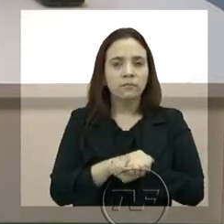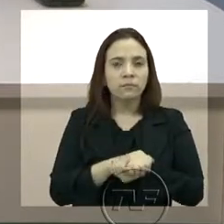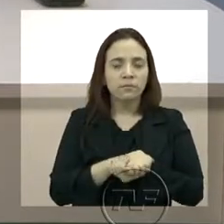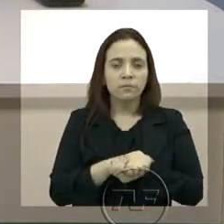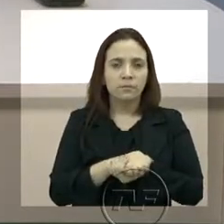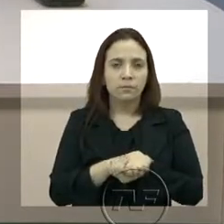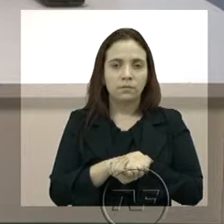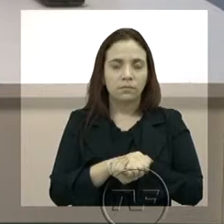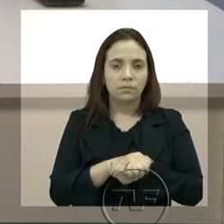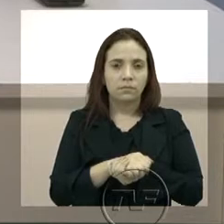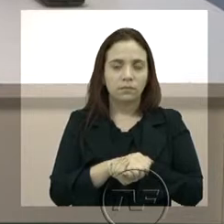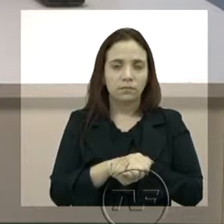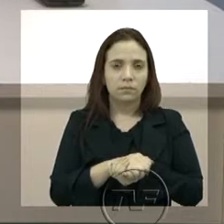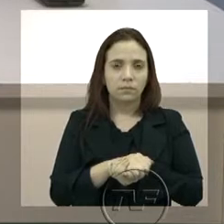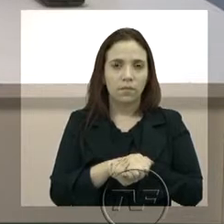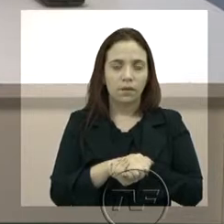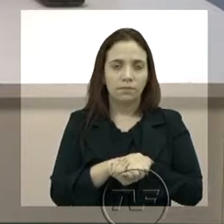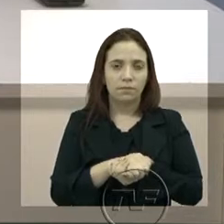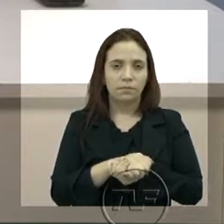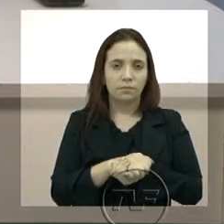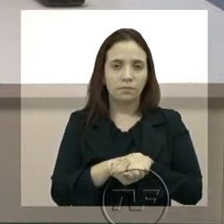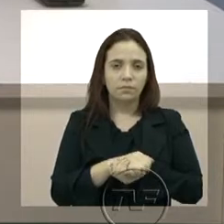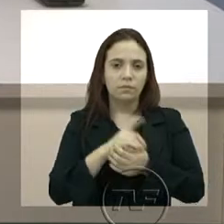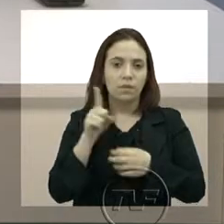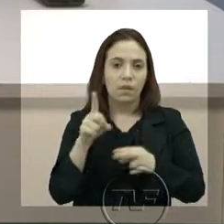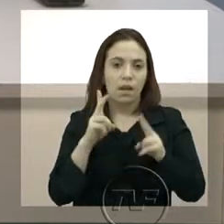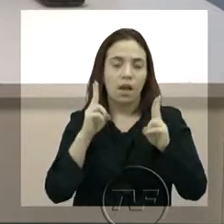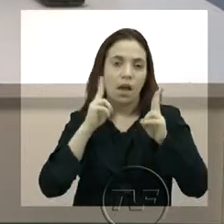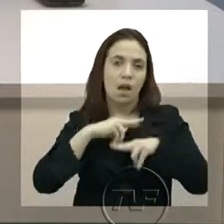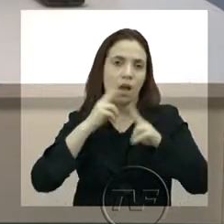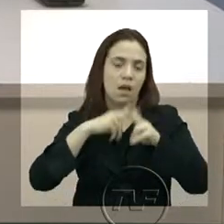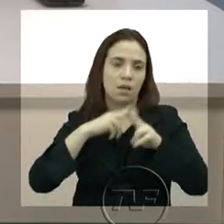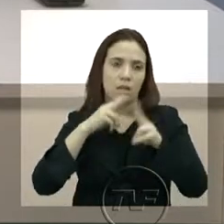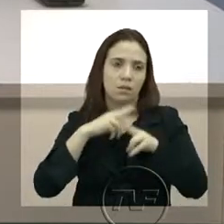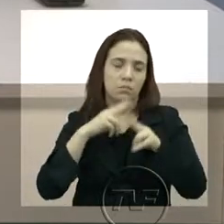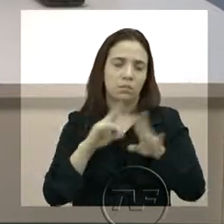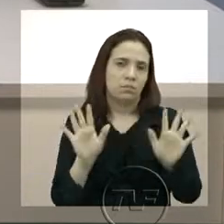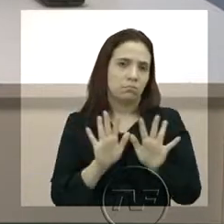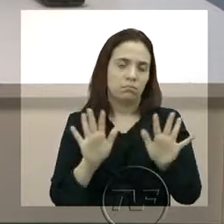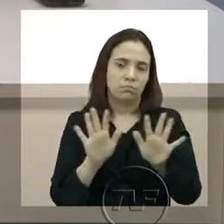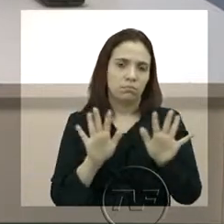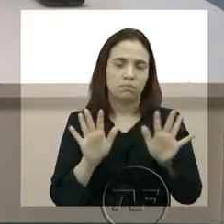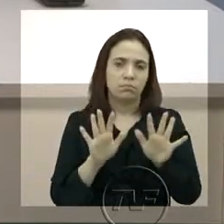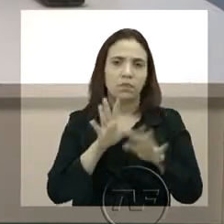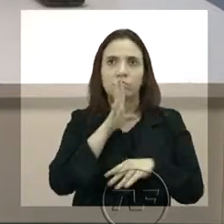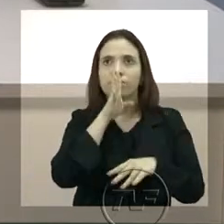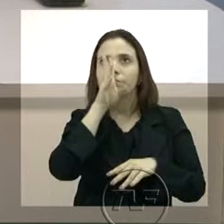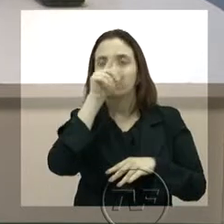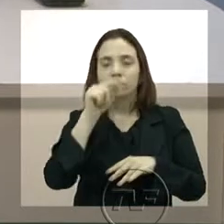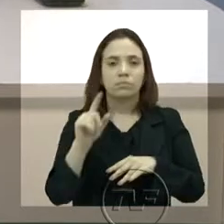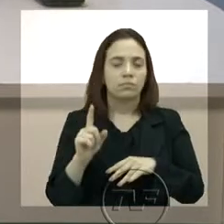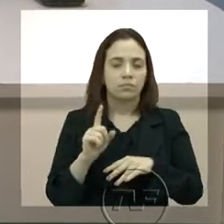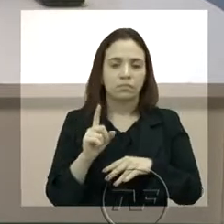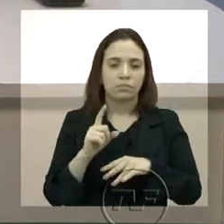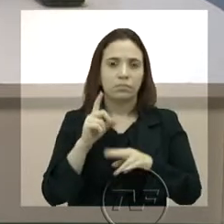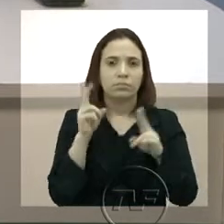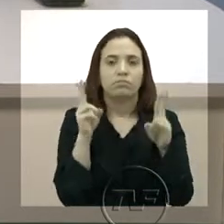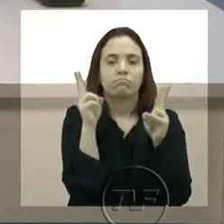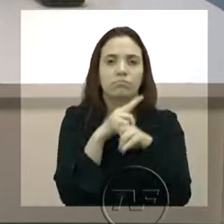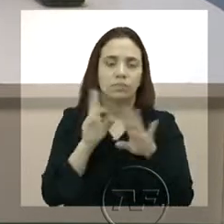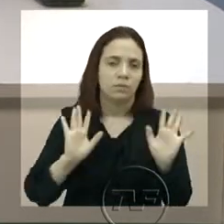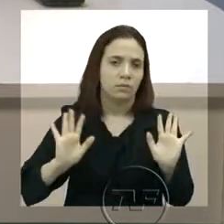Não é uma emergência, né, ao bel prazer, ou sabor,